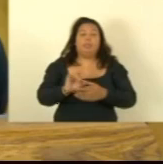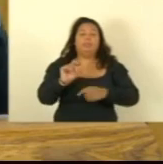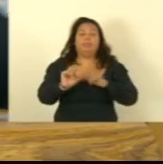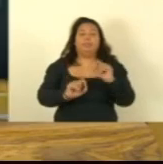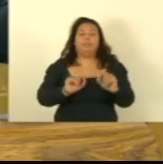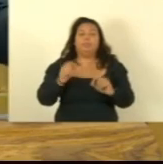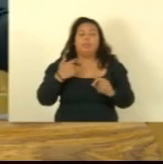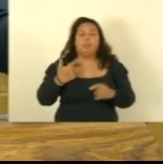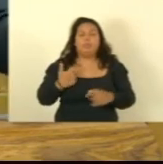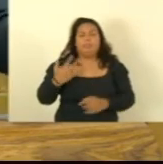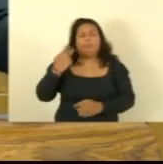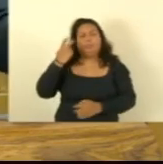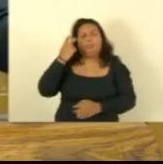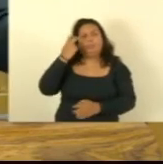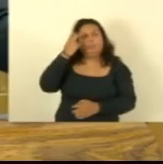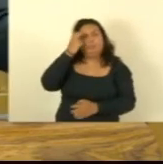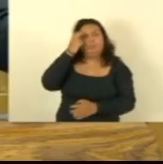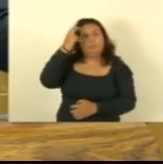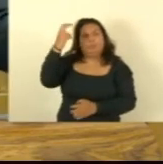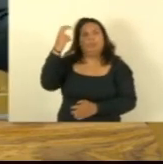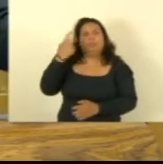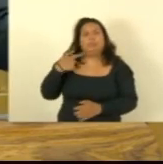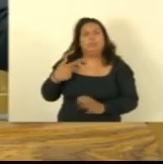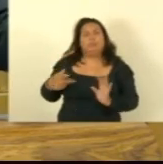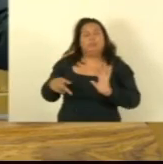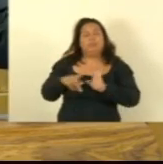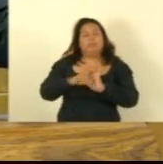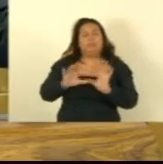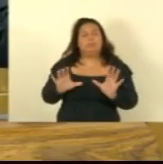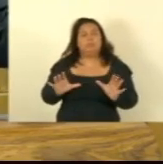a inteligência,